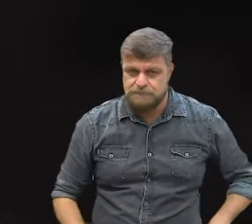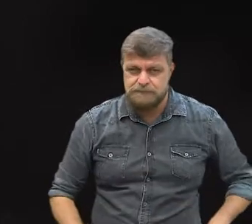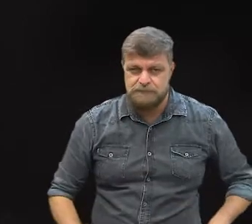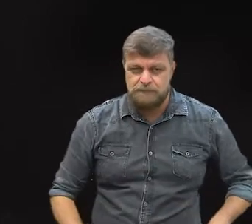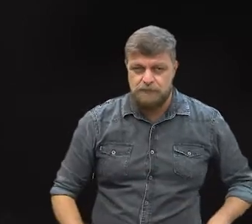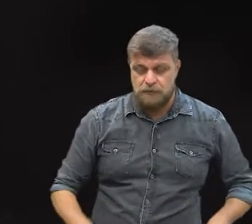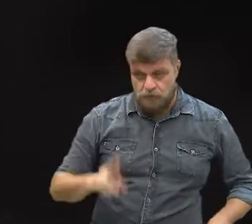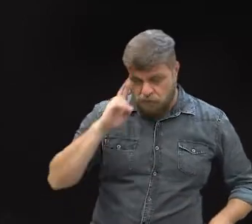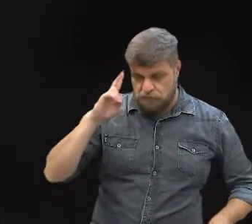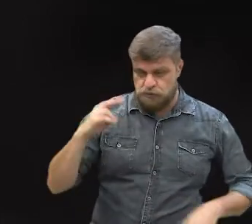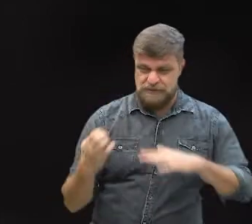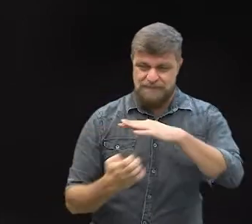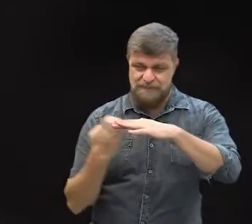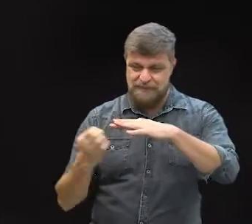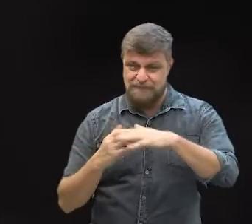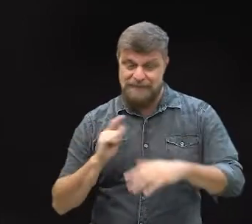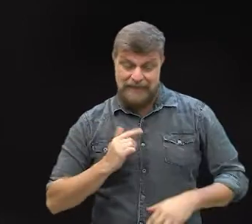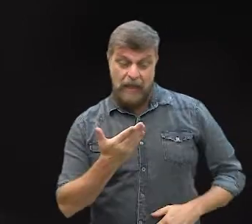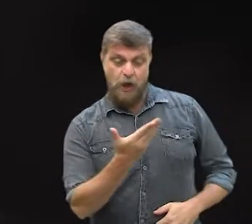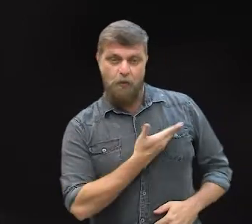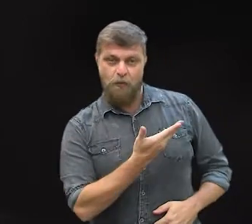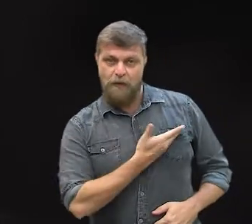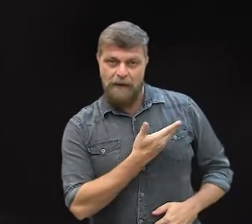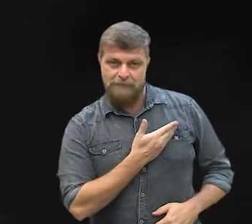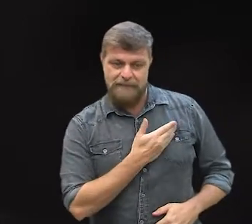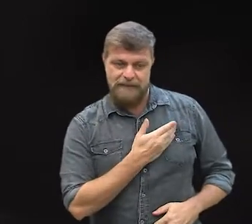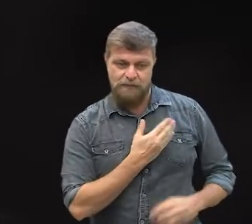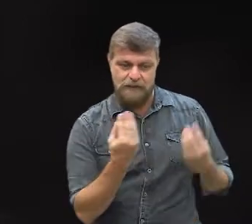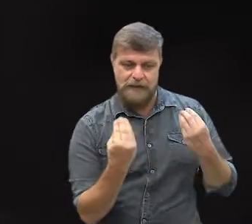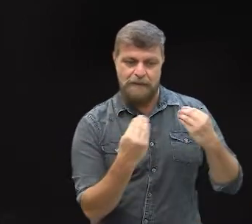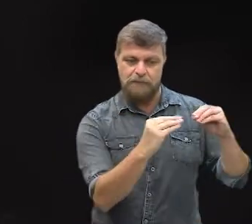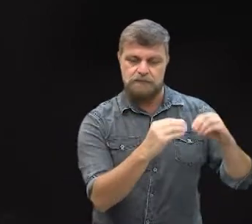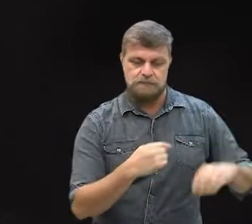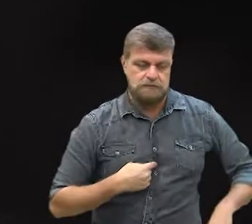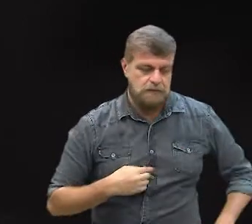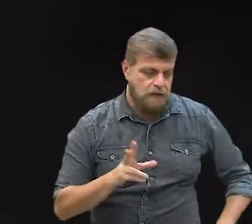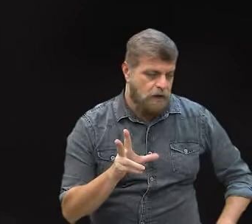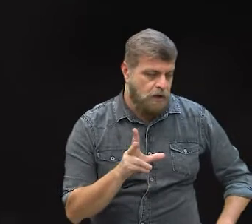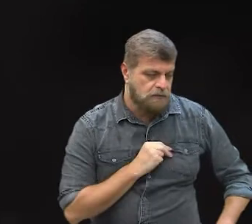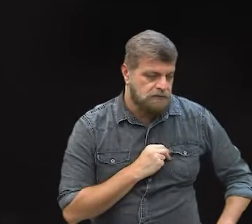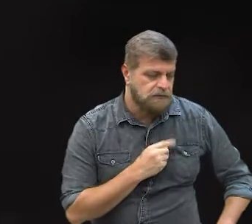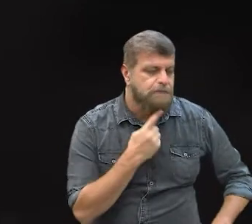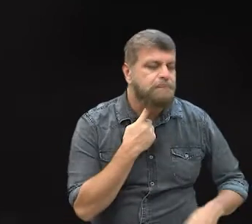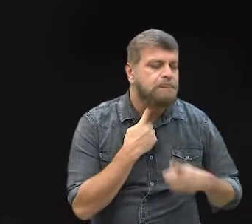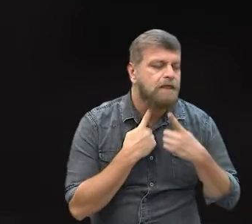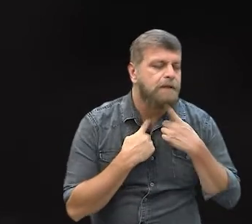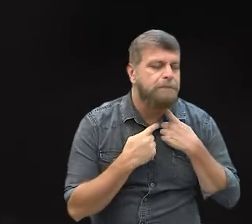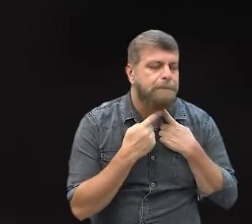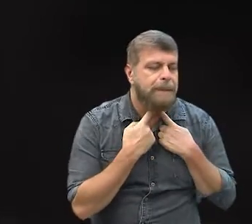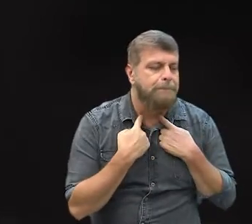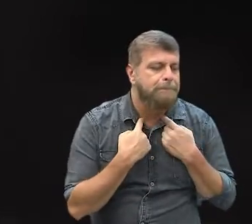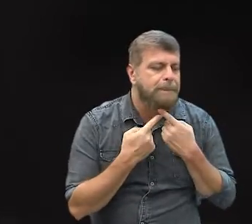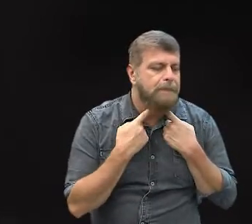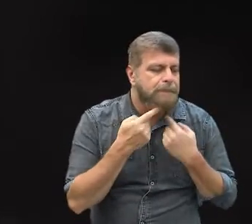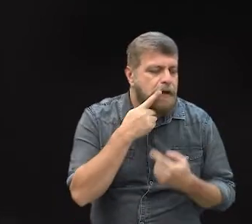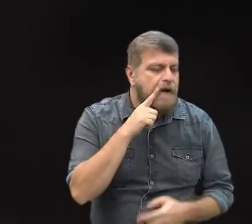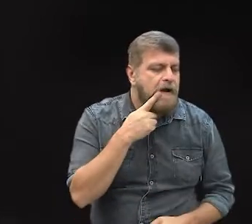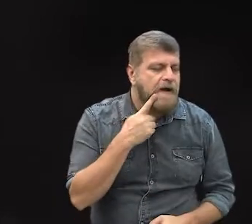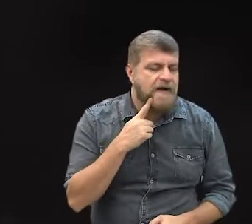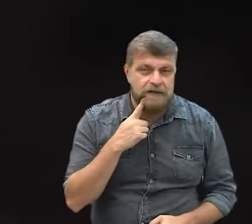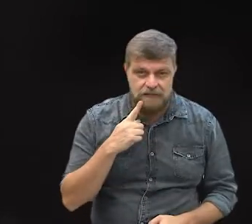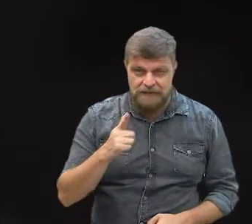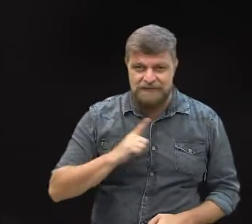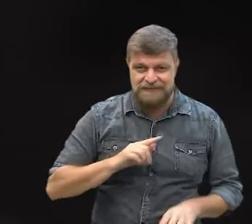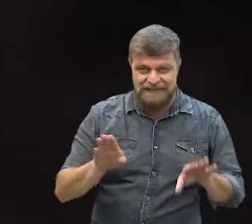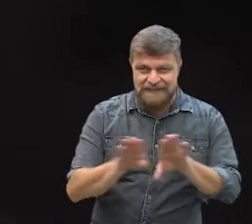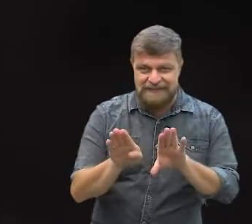que o dono do negócio postou, mas que é alguém que eu conheço postou e que eu vou falar, nossa, eu quero também. Isso tem feito toda a